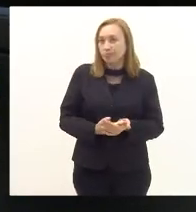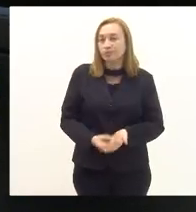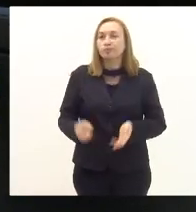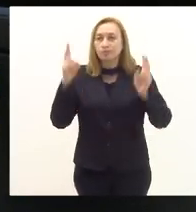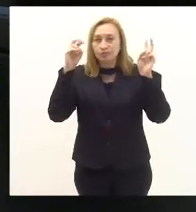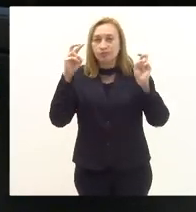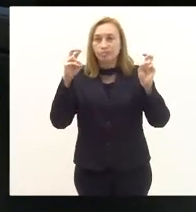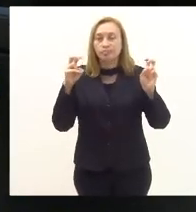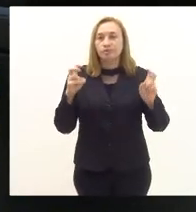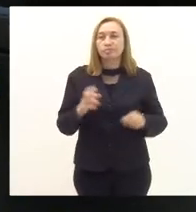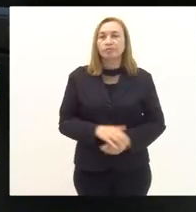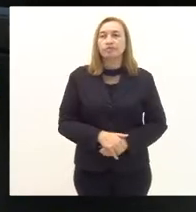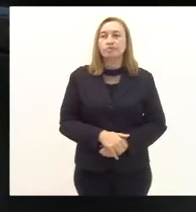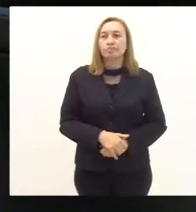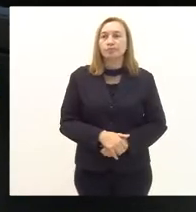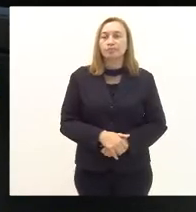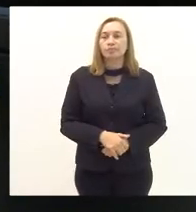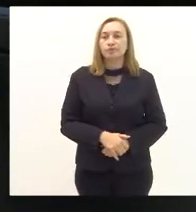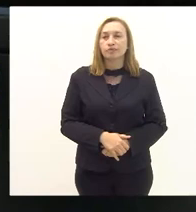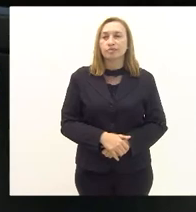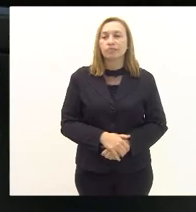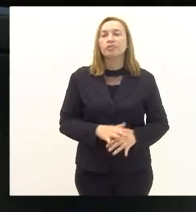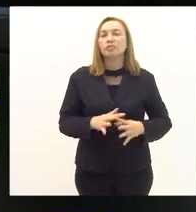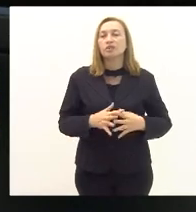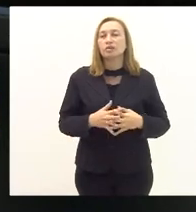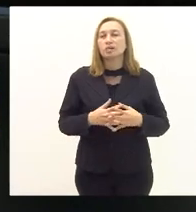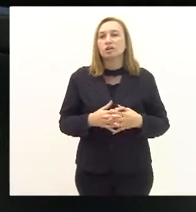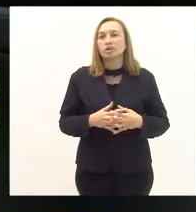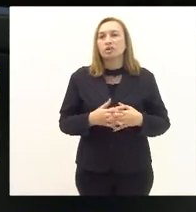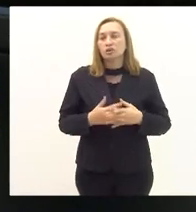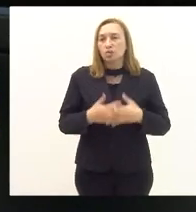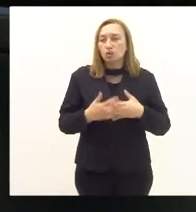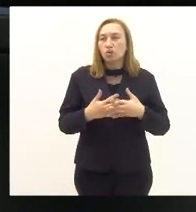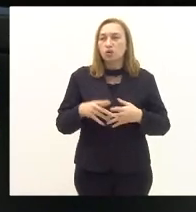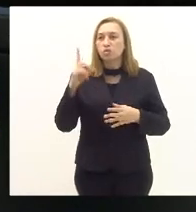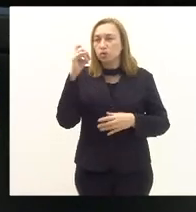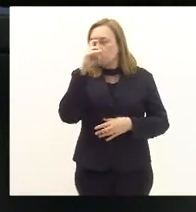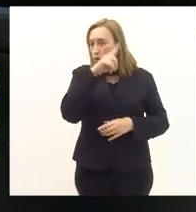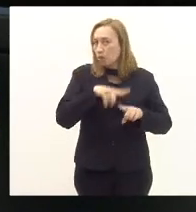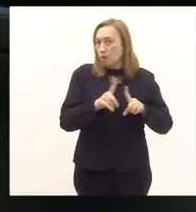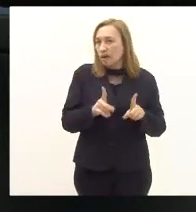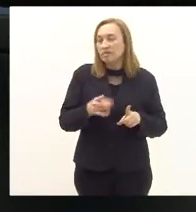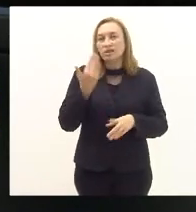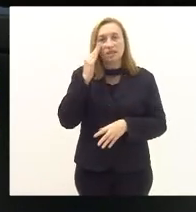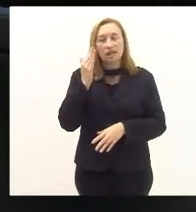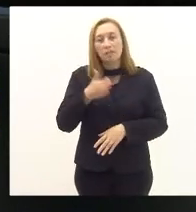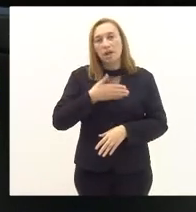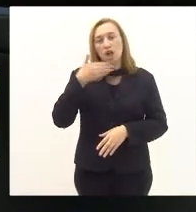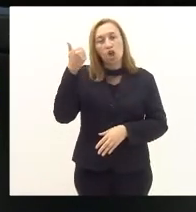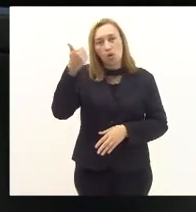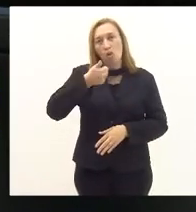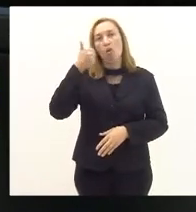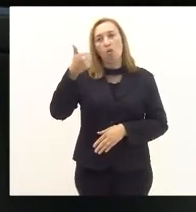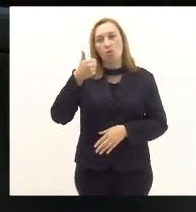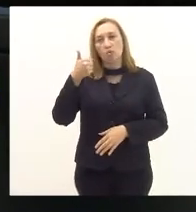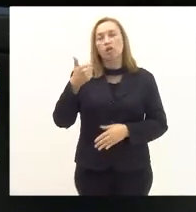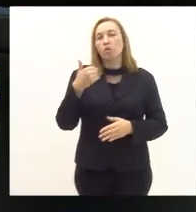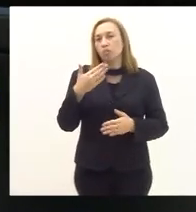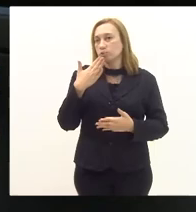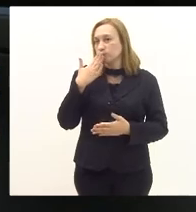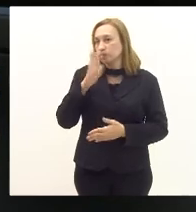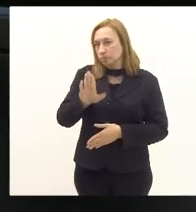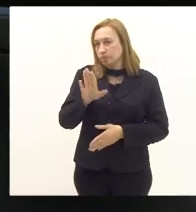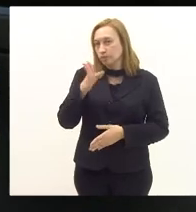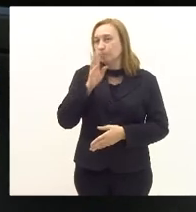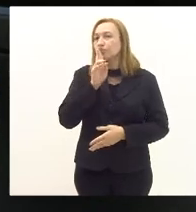questão muito sistêmica, como eu estava falando com você, a dificuldade, né? Mas a gente vai entender isso, e eu prometo dar